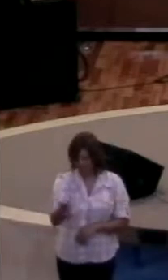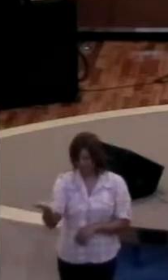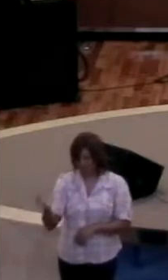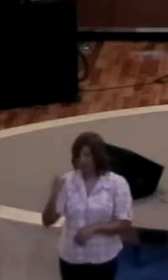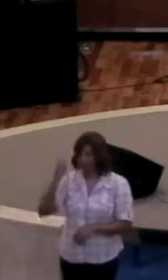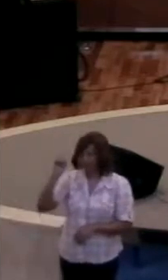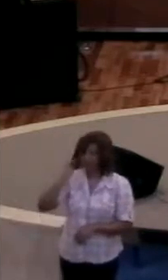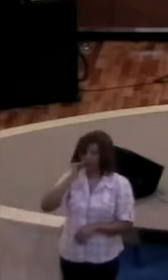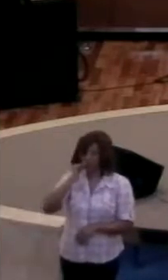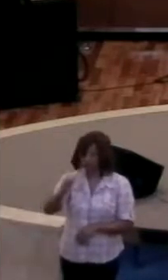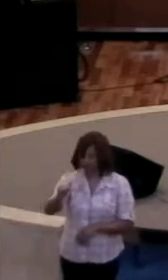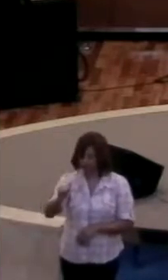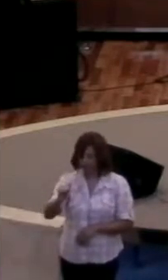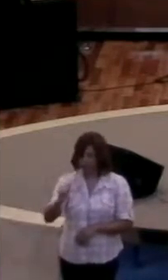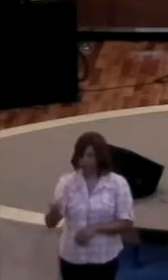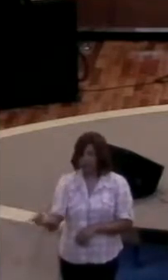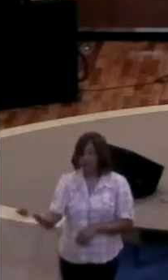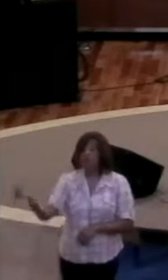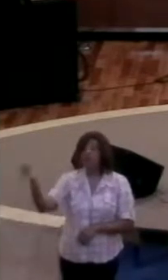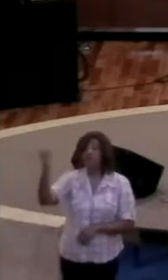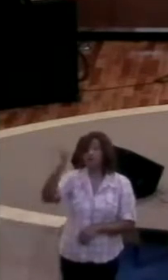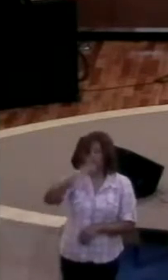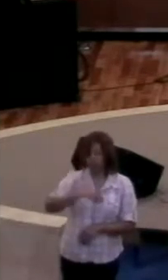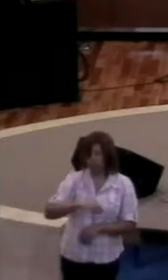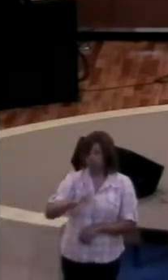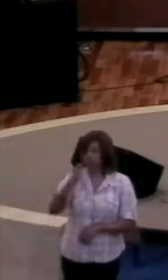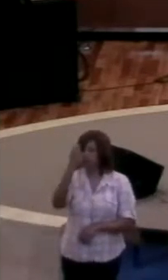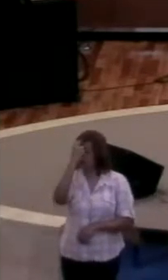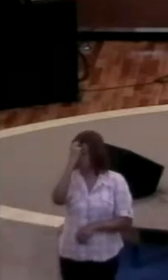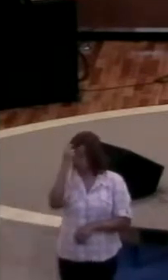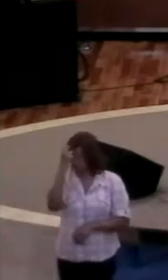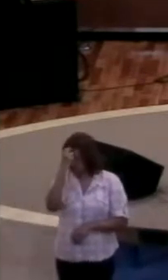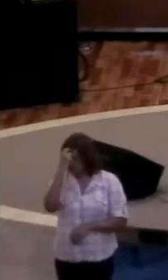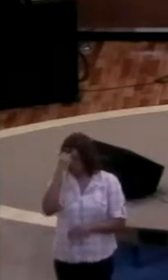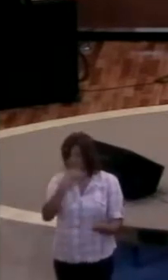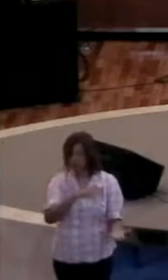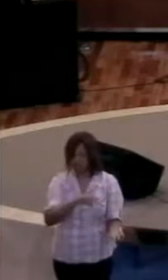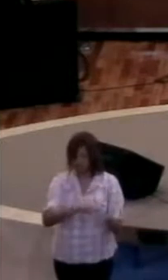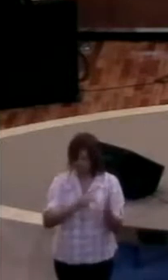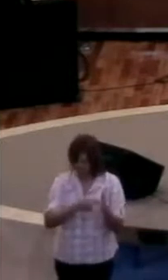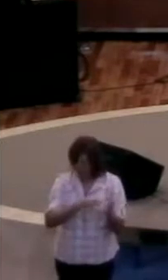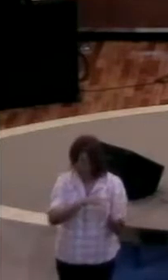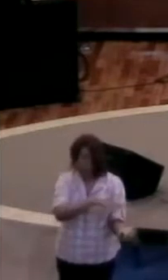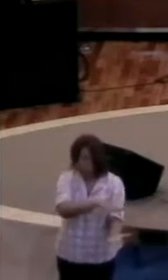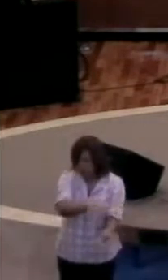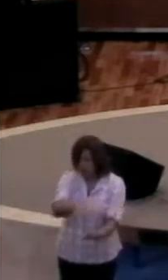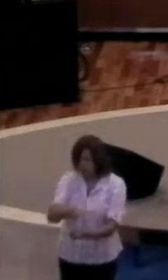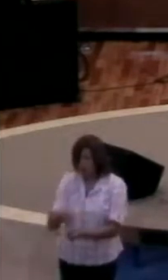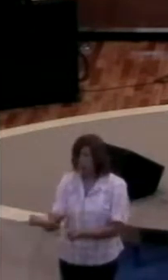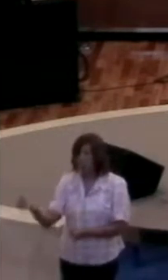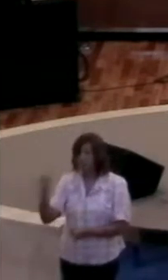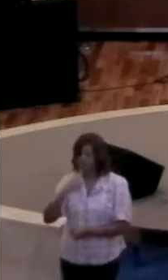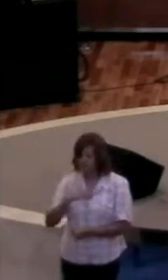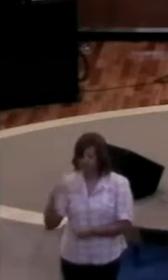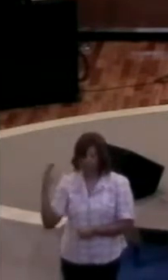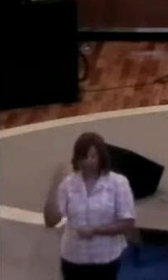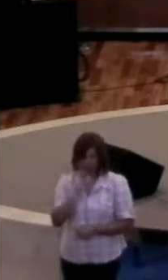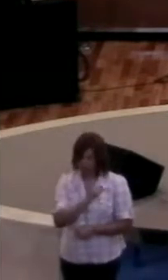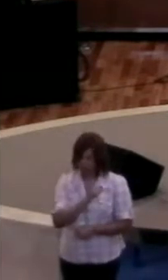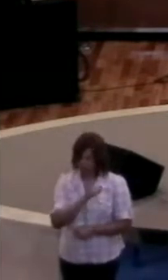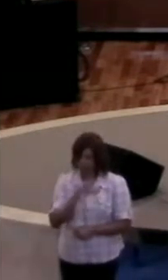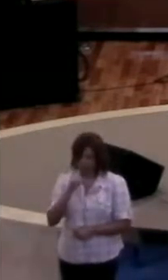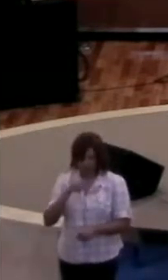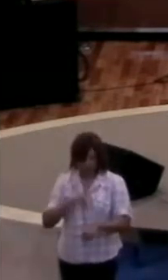para você: volta do Egito, sai daí. Acabou o seu tempo nesse lugar, mas no tempo de